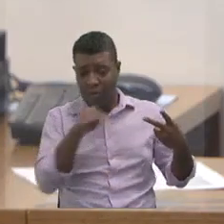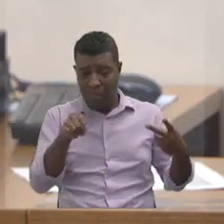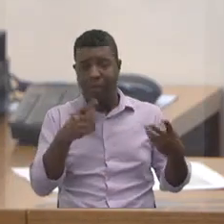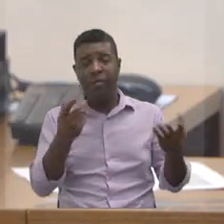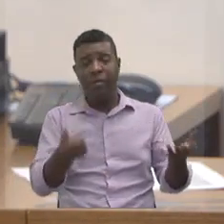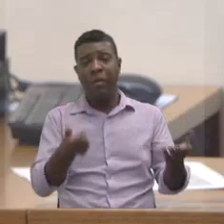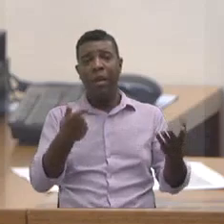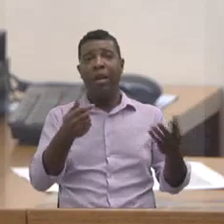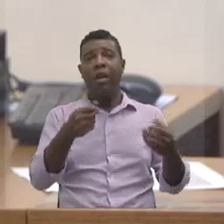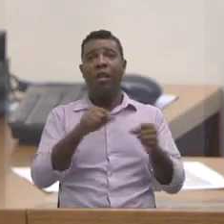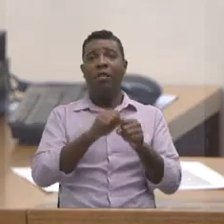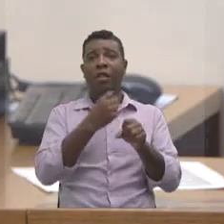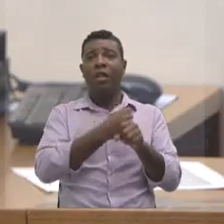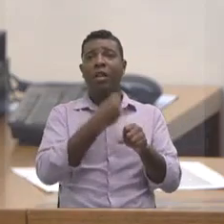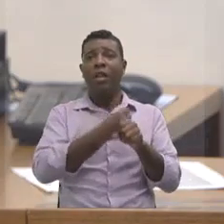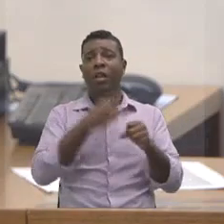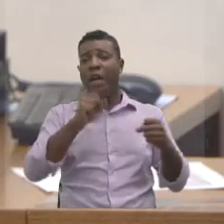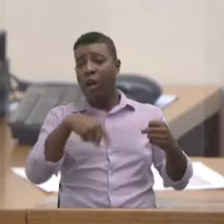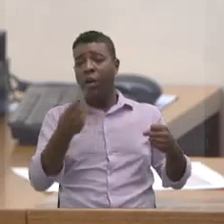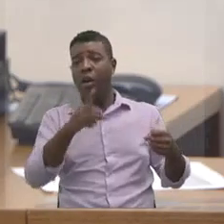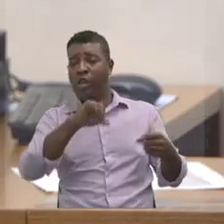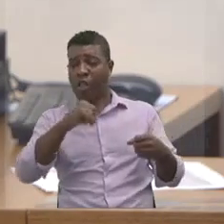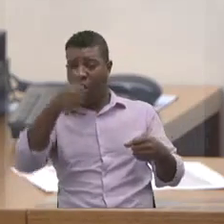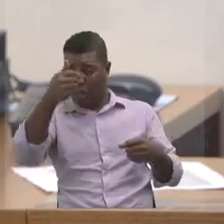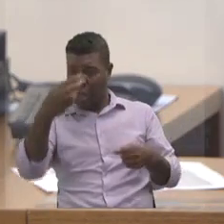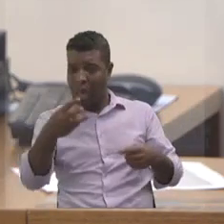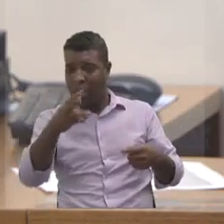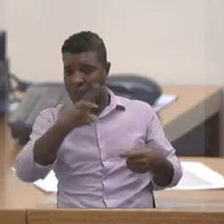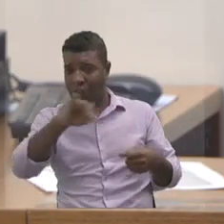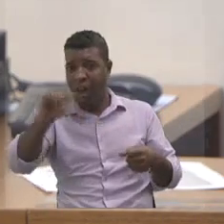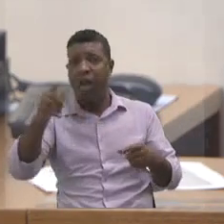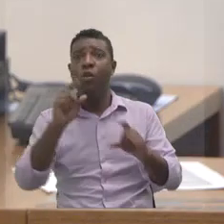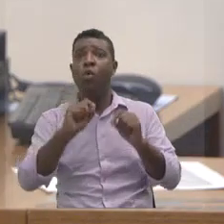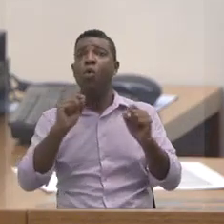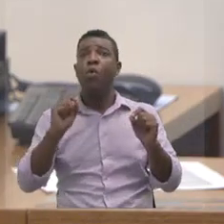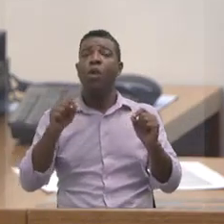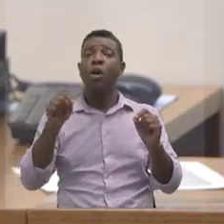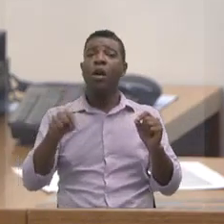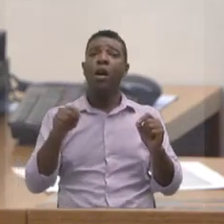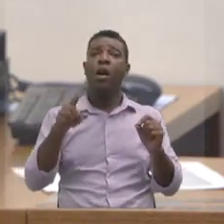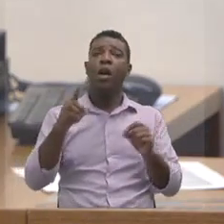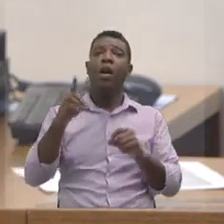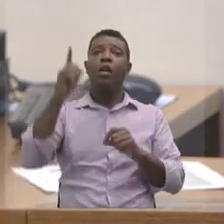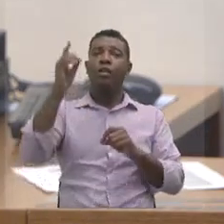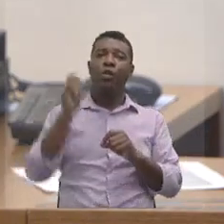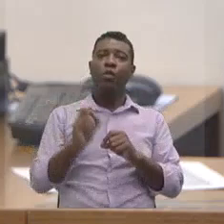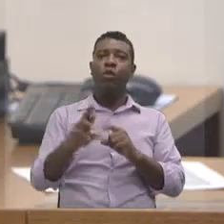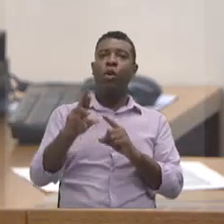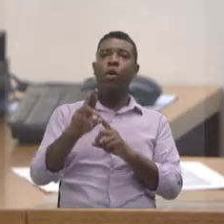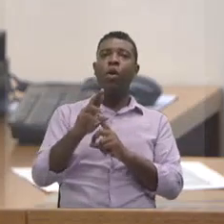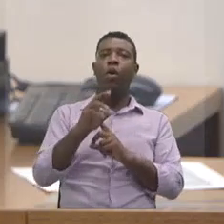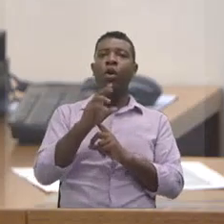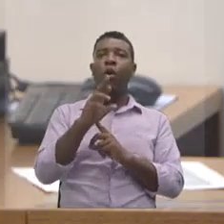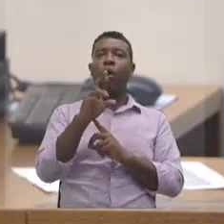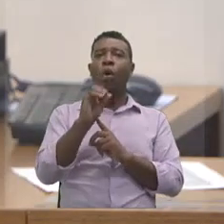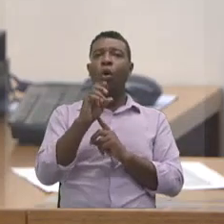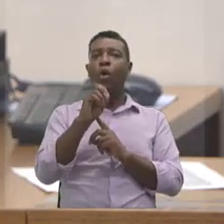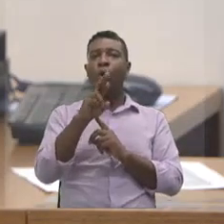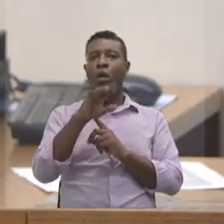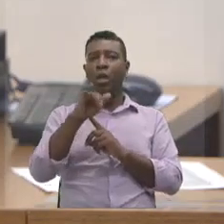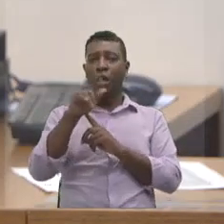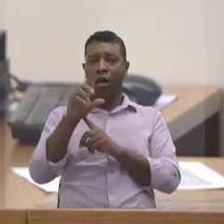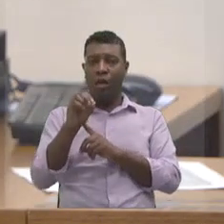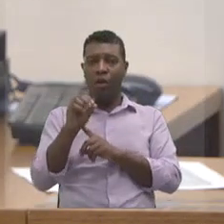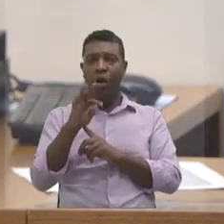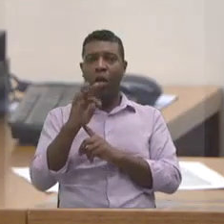no próximo dia 13 Espero que Doutor Rodrigo Tavares né a gente vai lá nessa